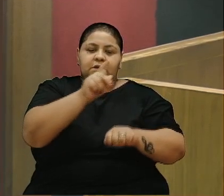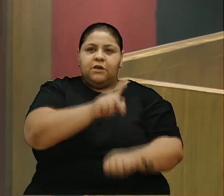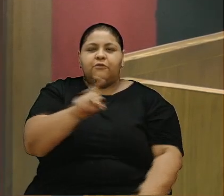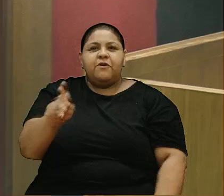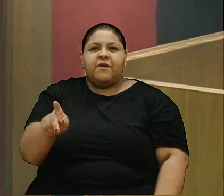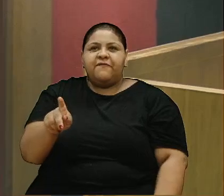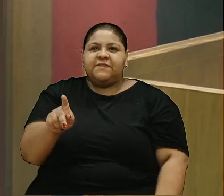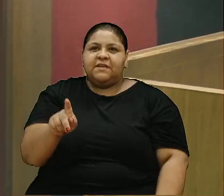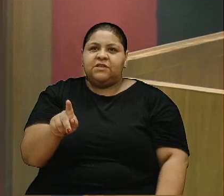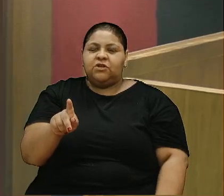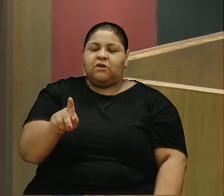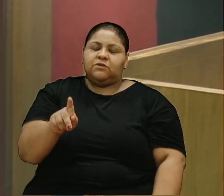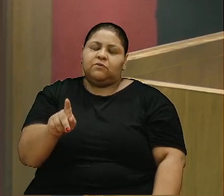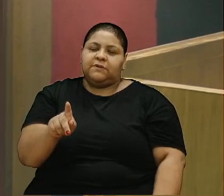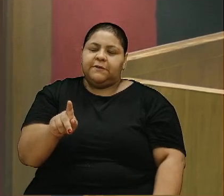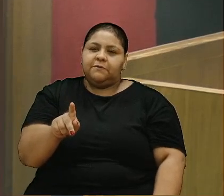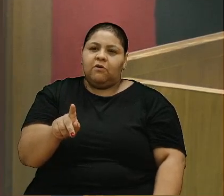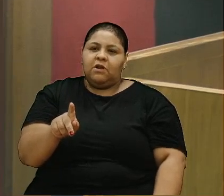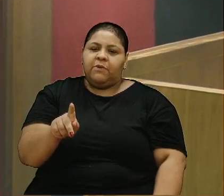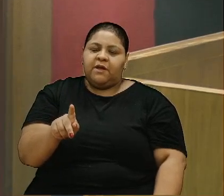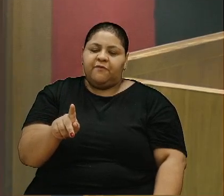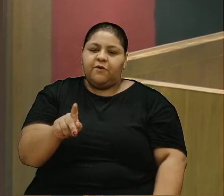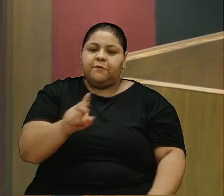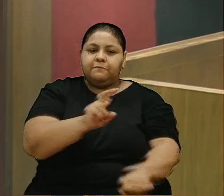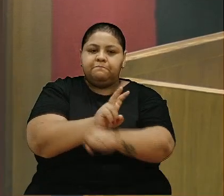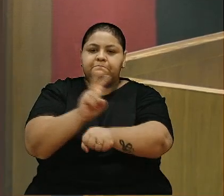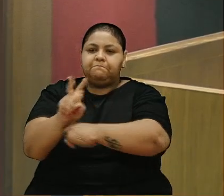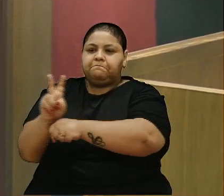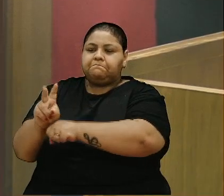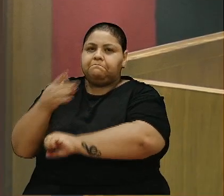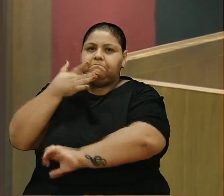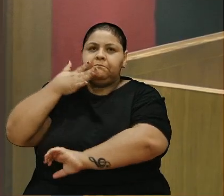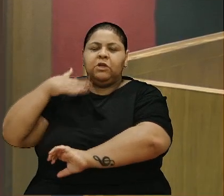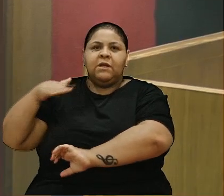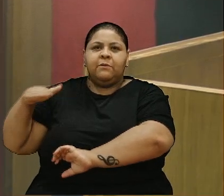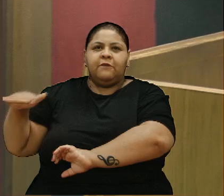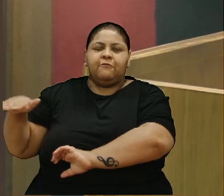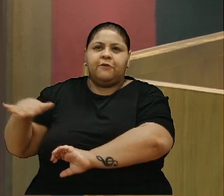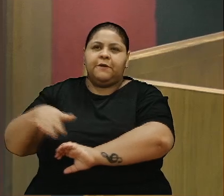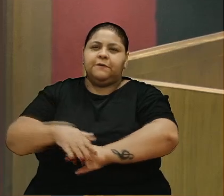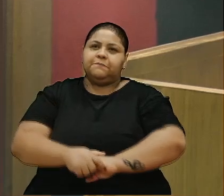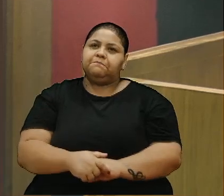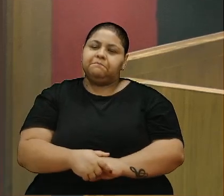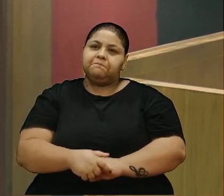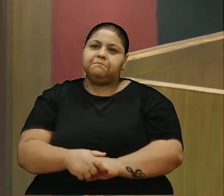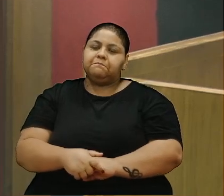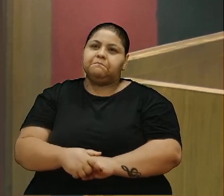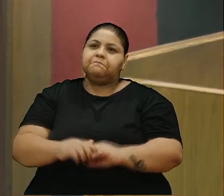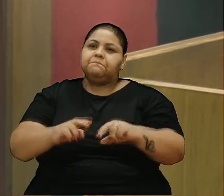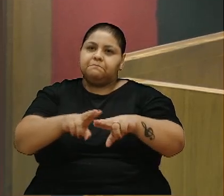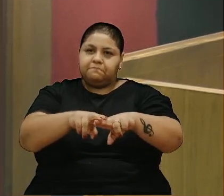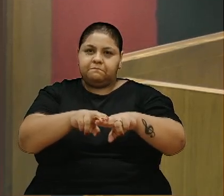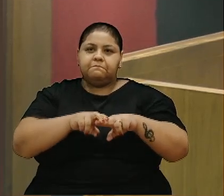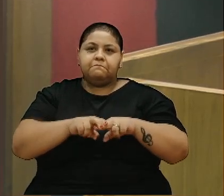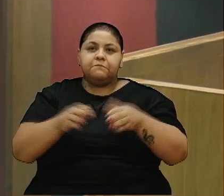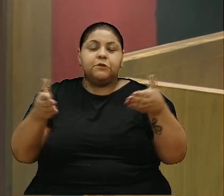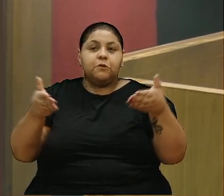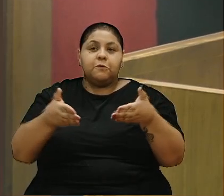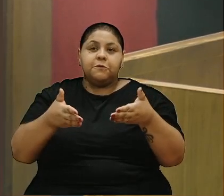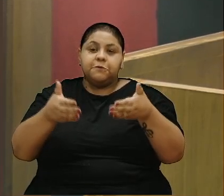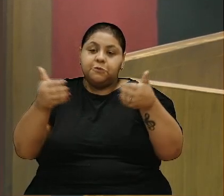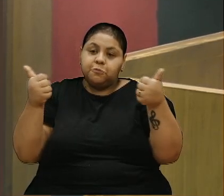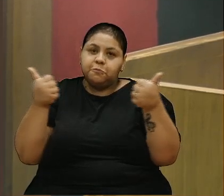professores, nós precisamos cuidar das nossas crianças. E para isso, venham